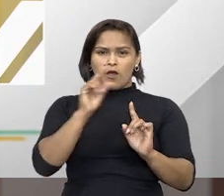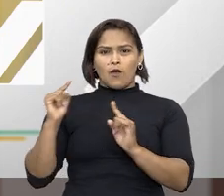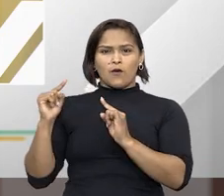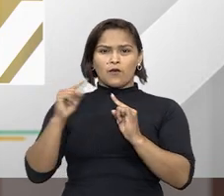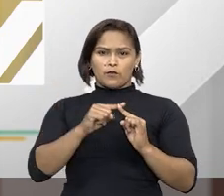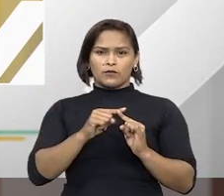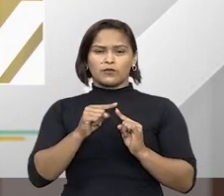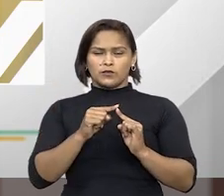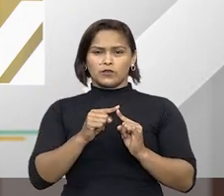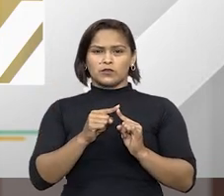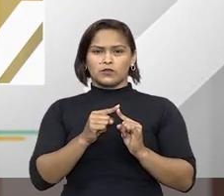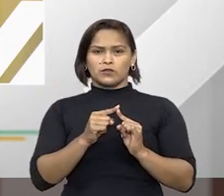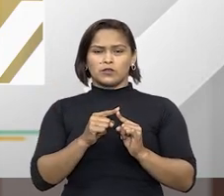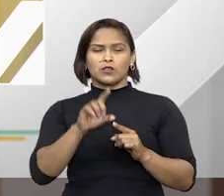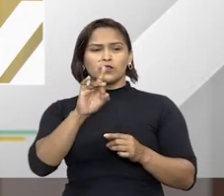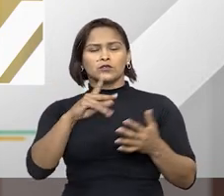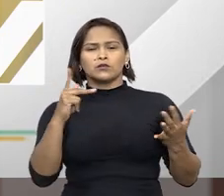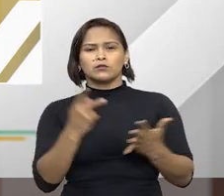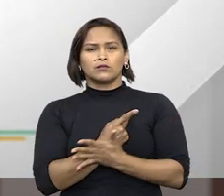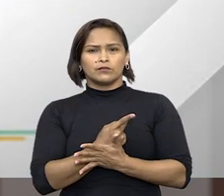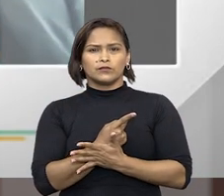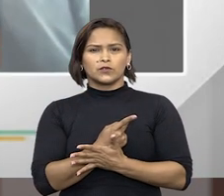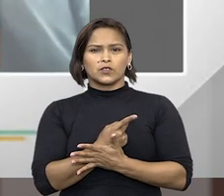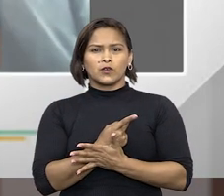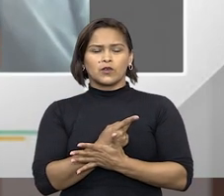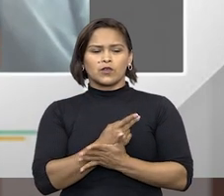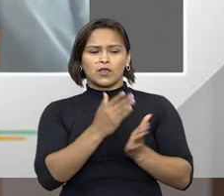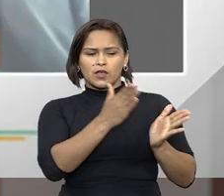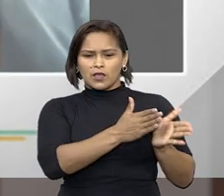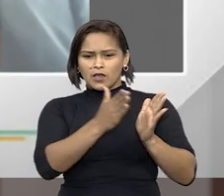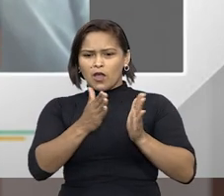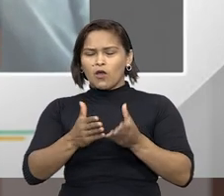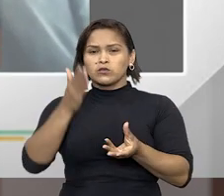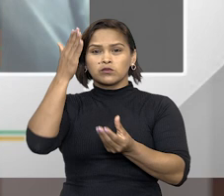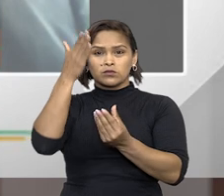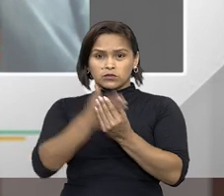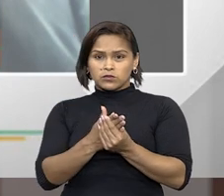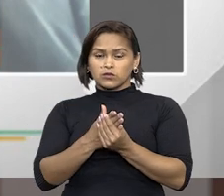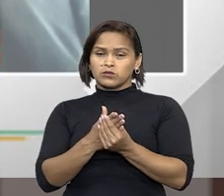só ocorre em determinados casos, como se dá